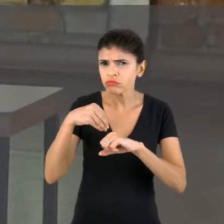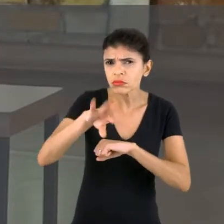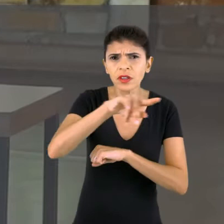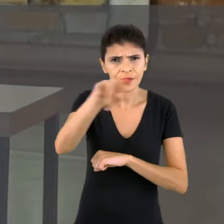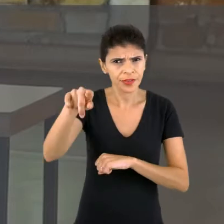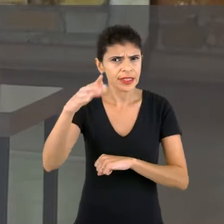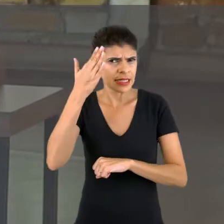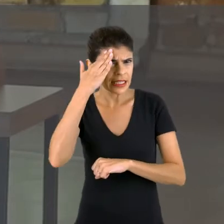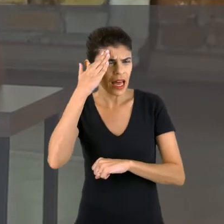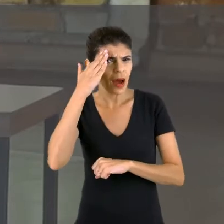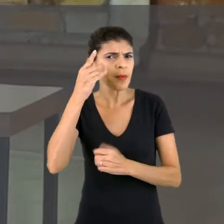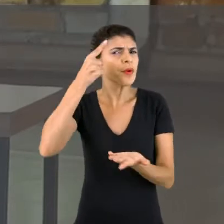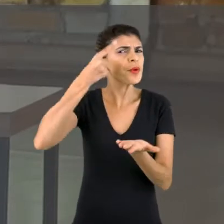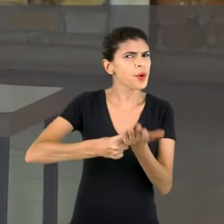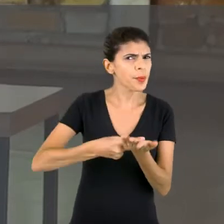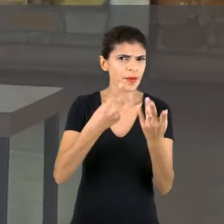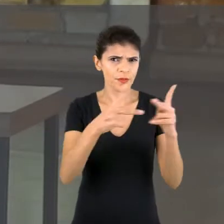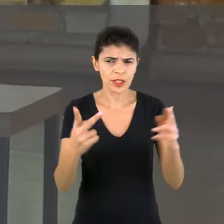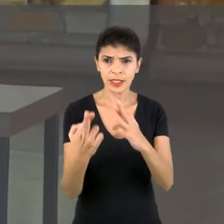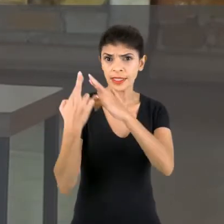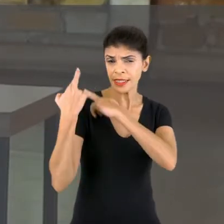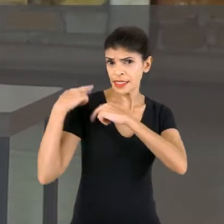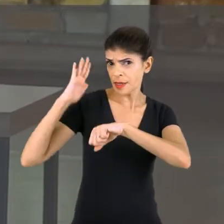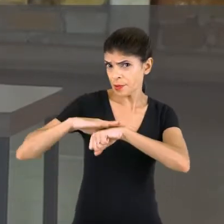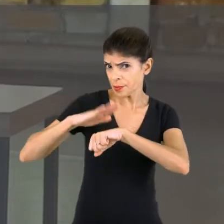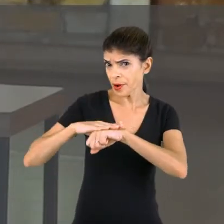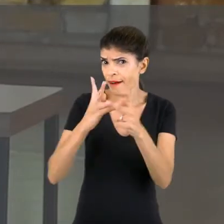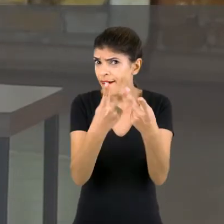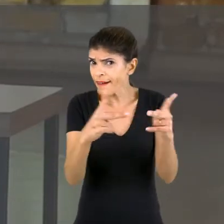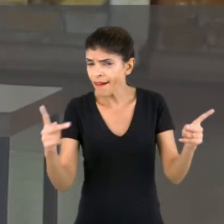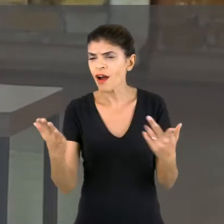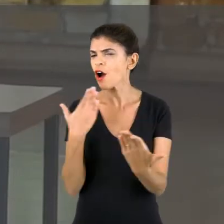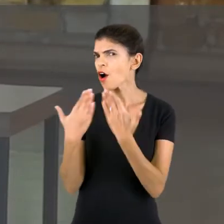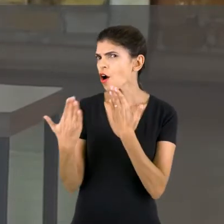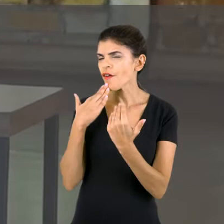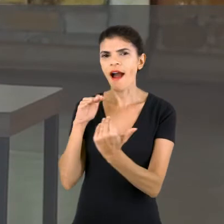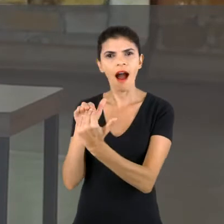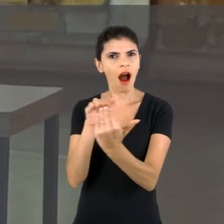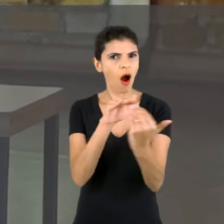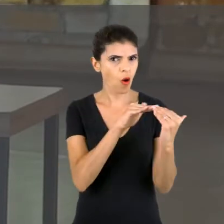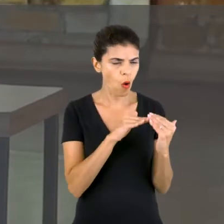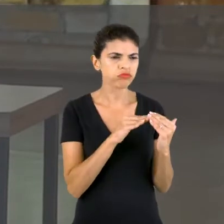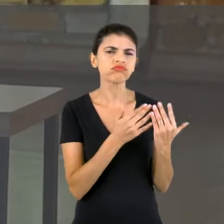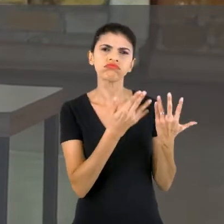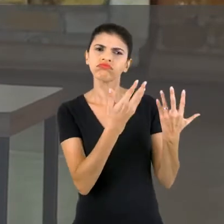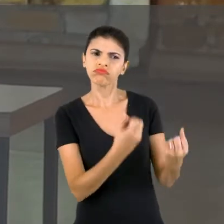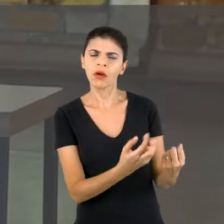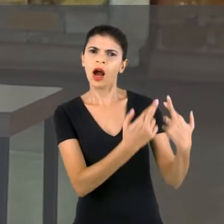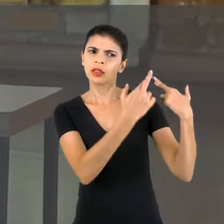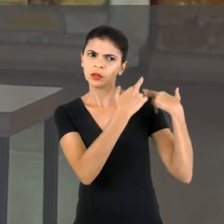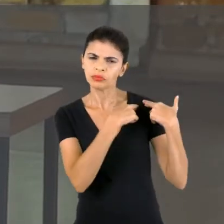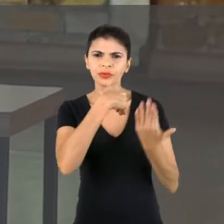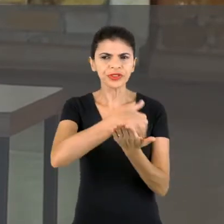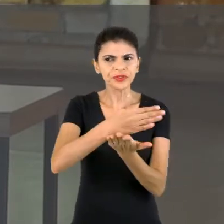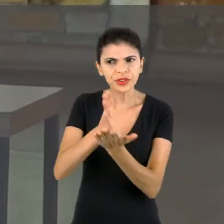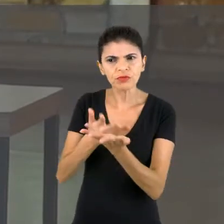vocês vocês têm claro quais são os pactos de vocês? Vocês conversam sobre esse acordo que vocês fizeram para